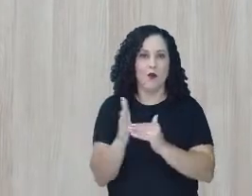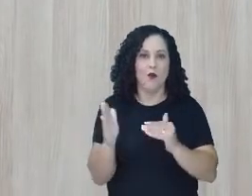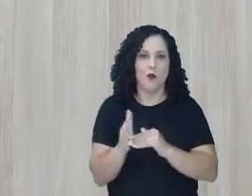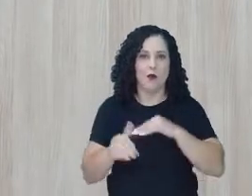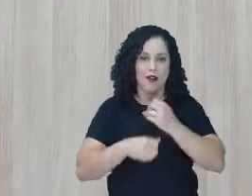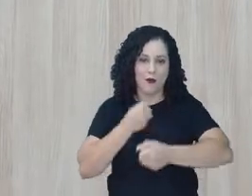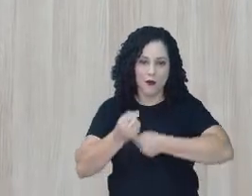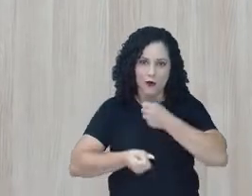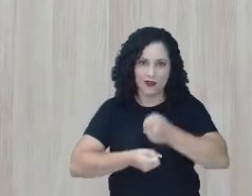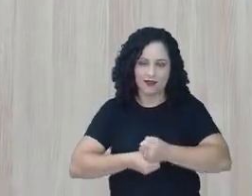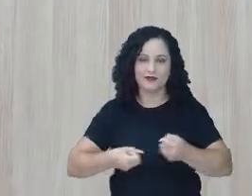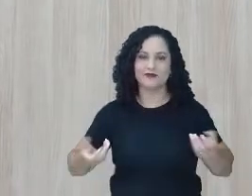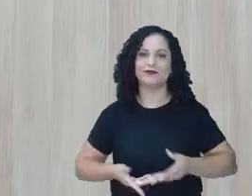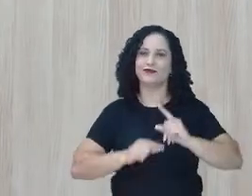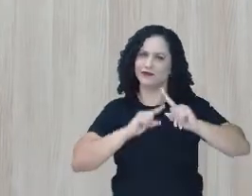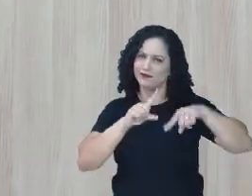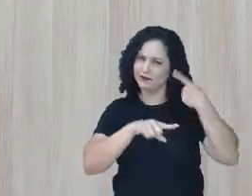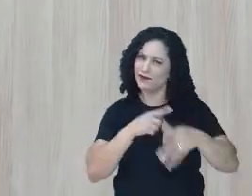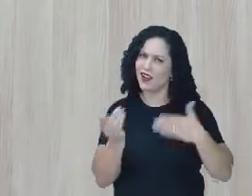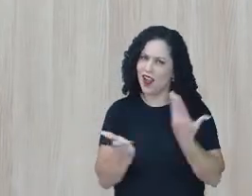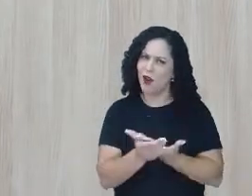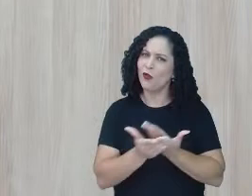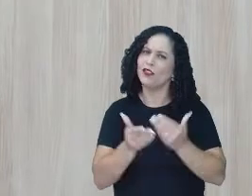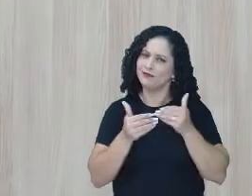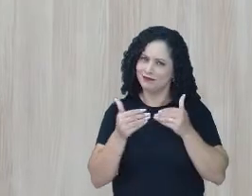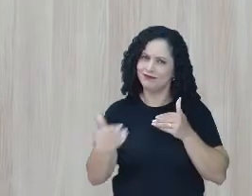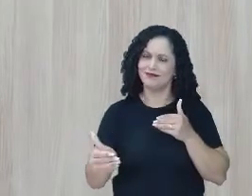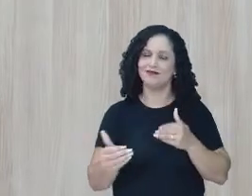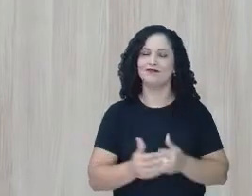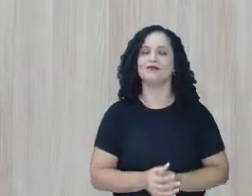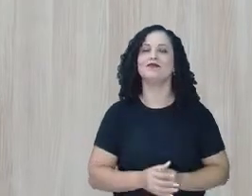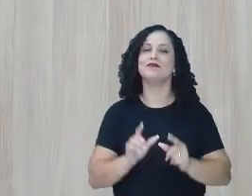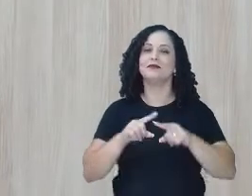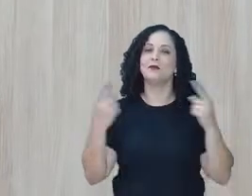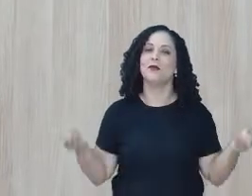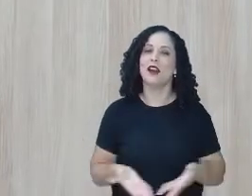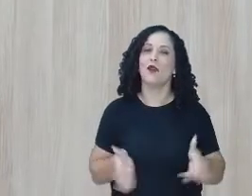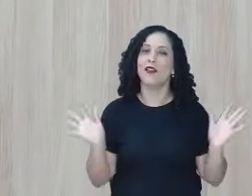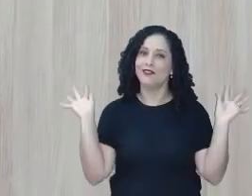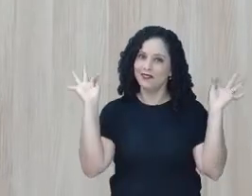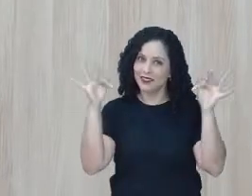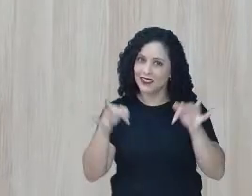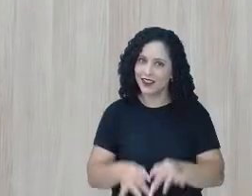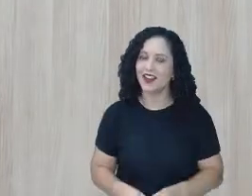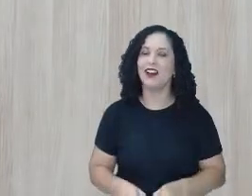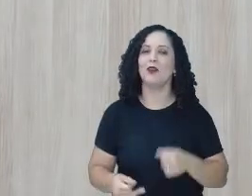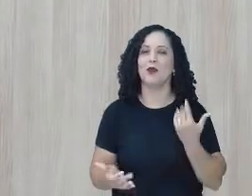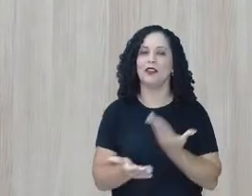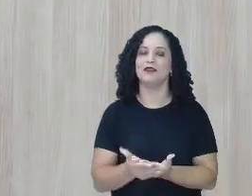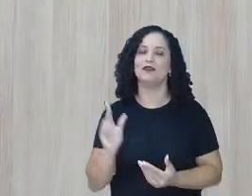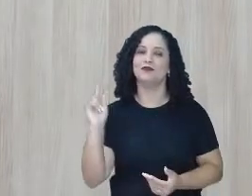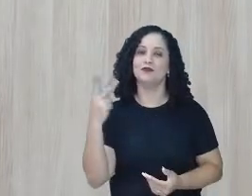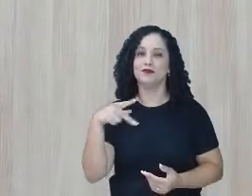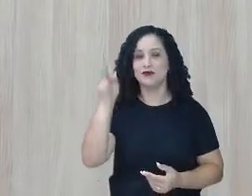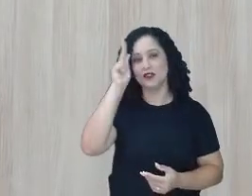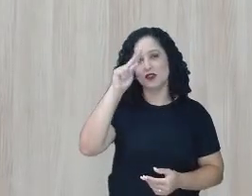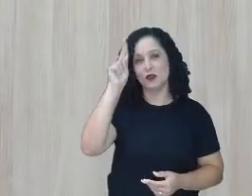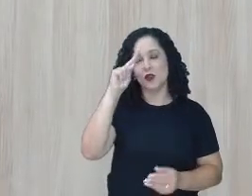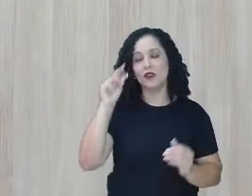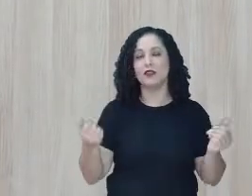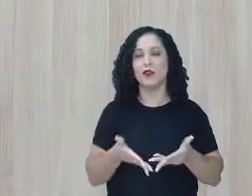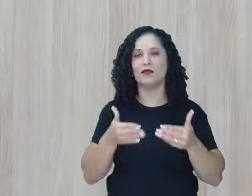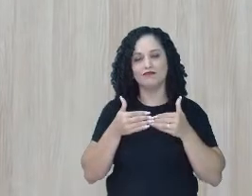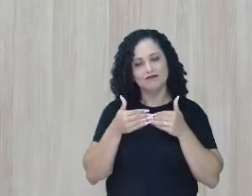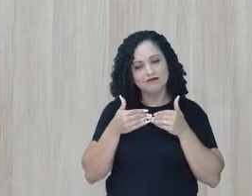ainda mais aulas do Educa Recife, tá certo? Mas vamos, né, despedindo aqui, né, nossas aulas de História, dando continuidade, né, à